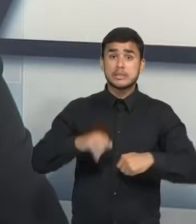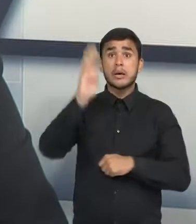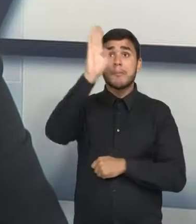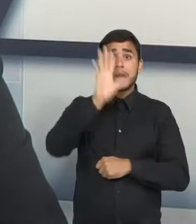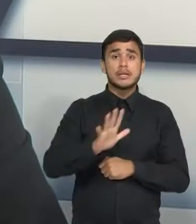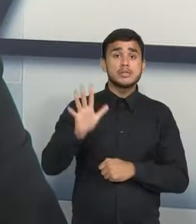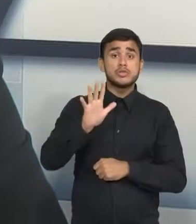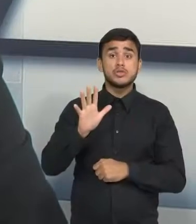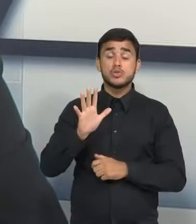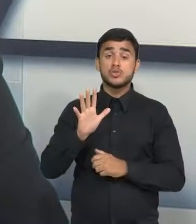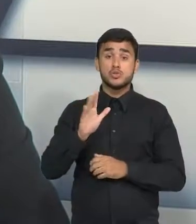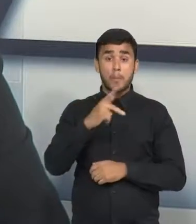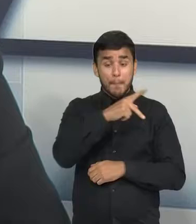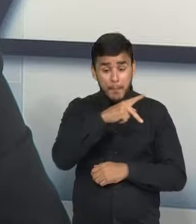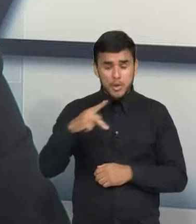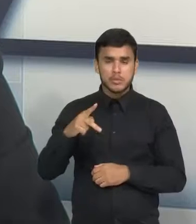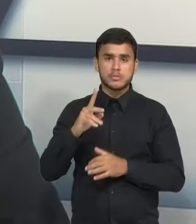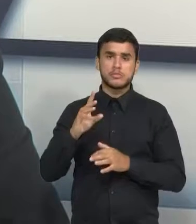Onde ele diz aqui, ó.